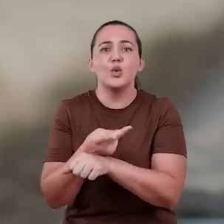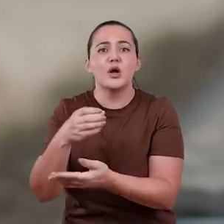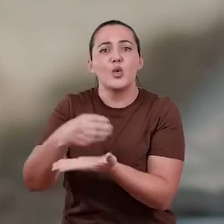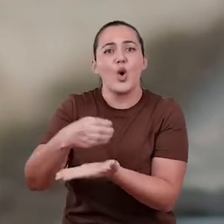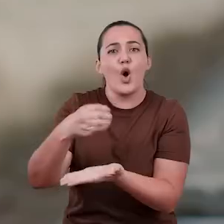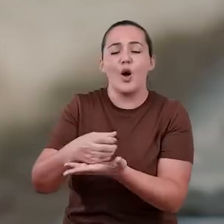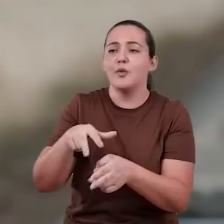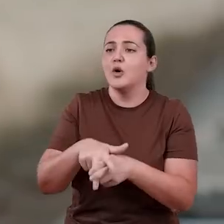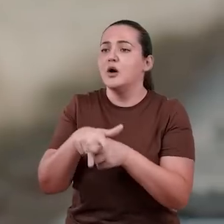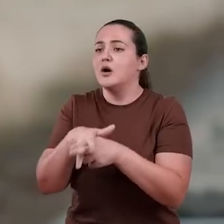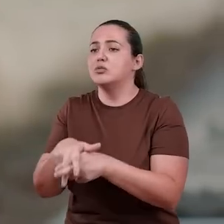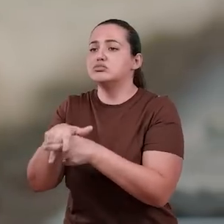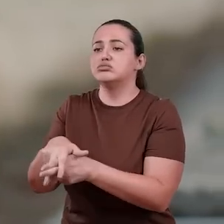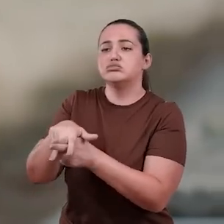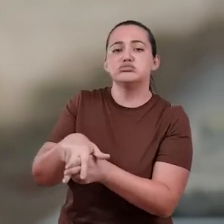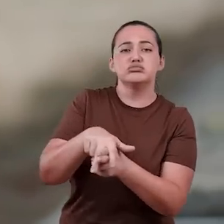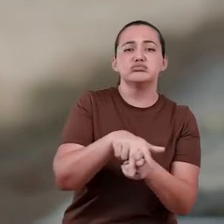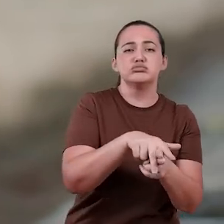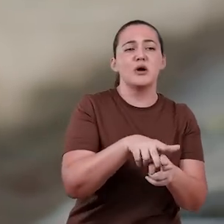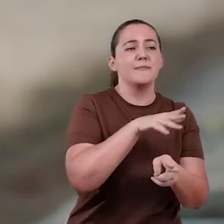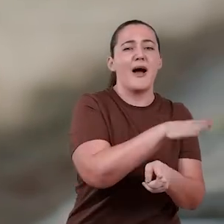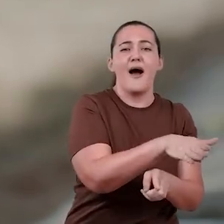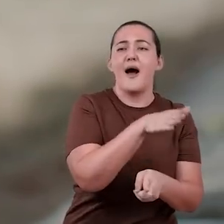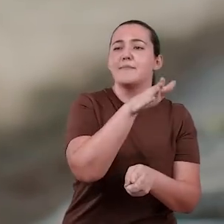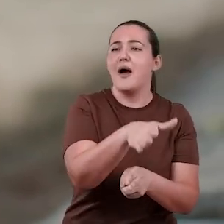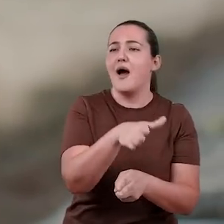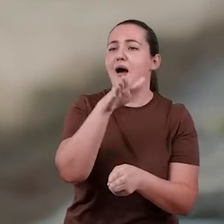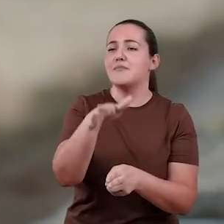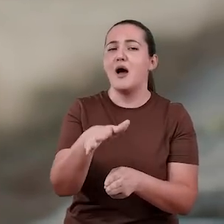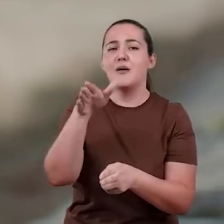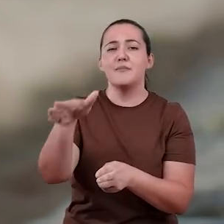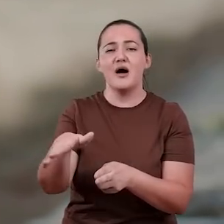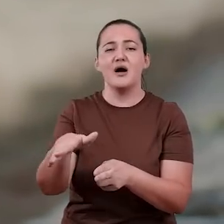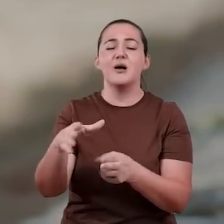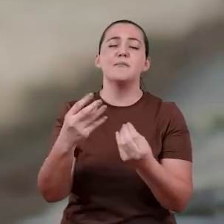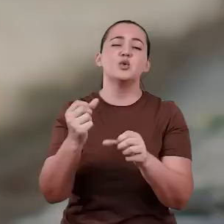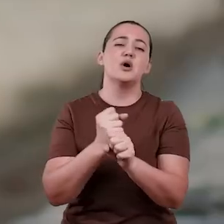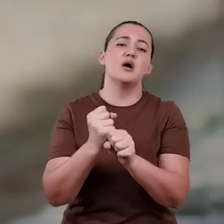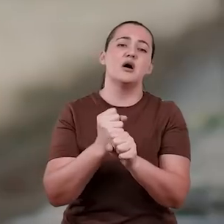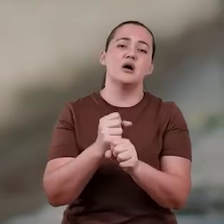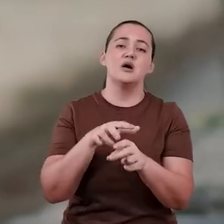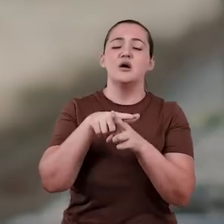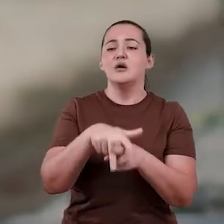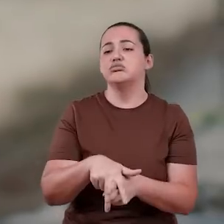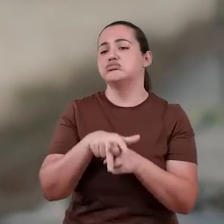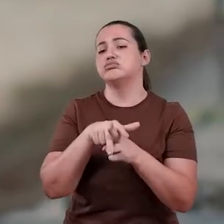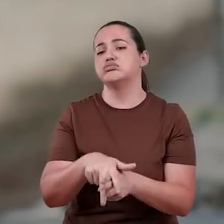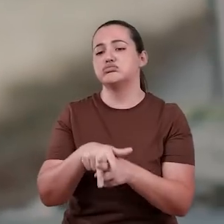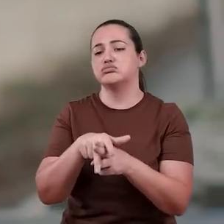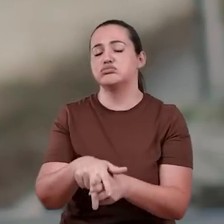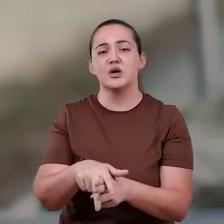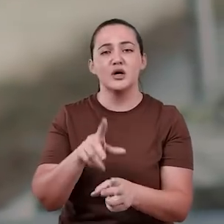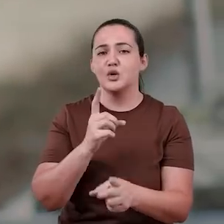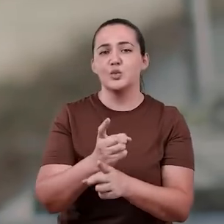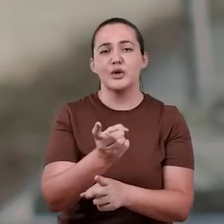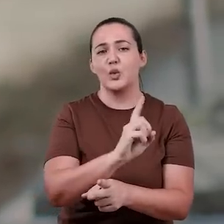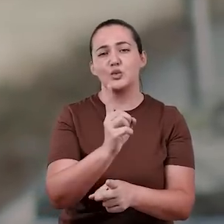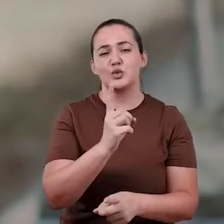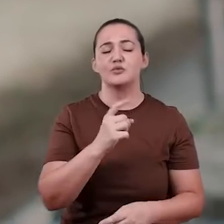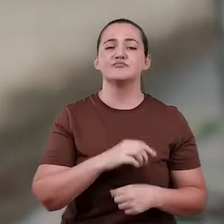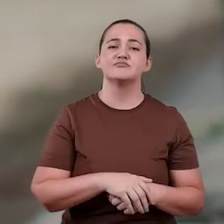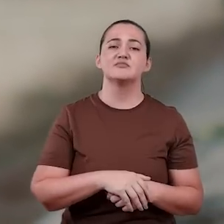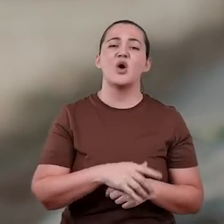ir até Jerusalém em busca do Santo Graal. Mas depois de longo tempo, sem encontrar o cálice